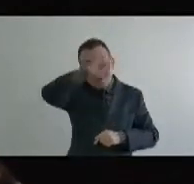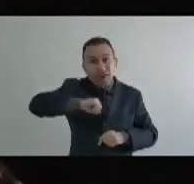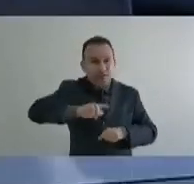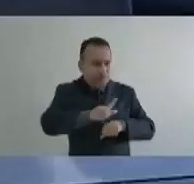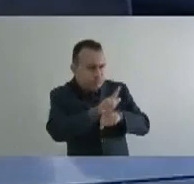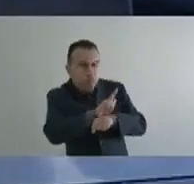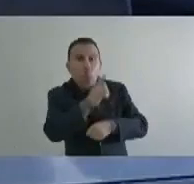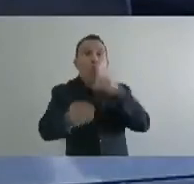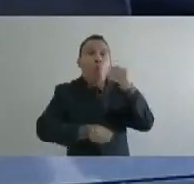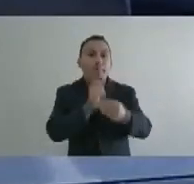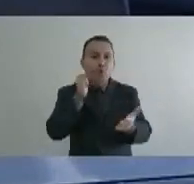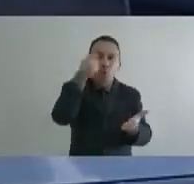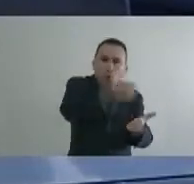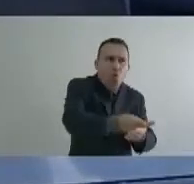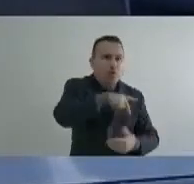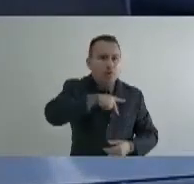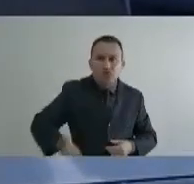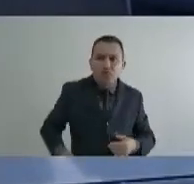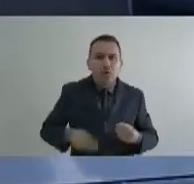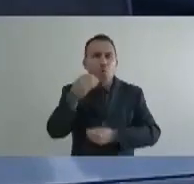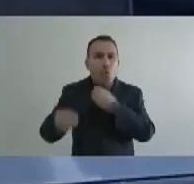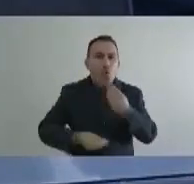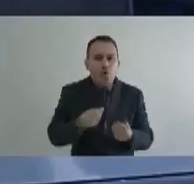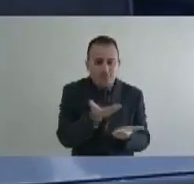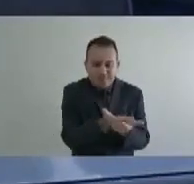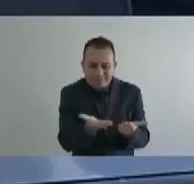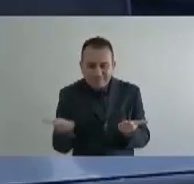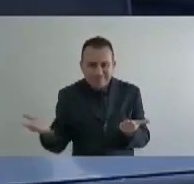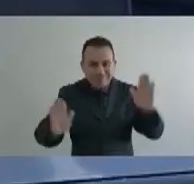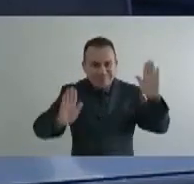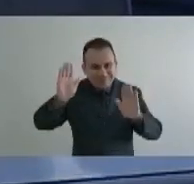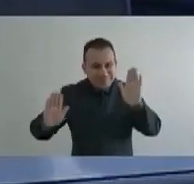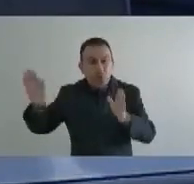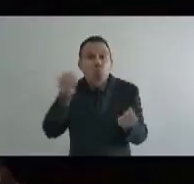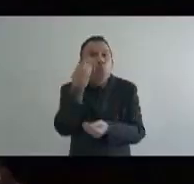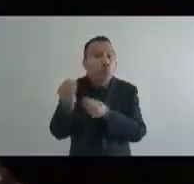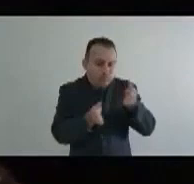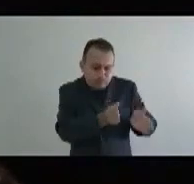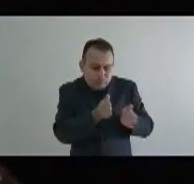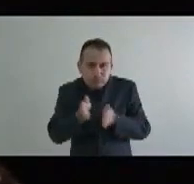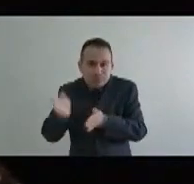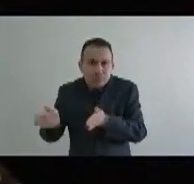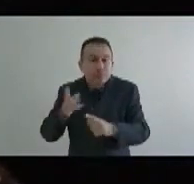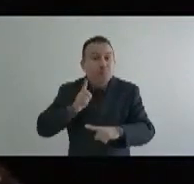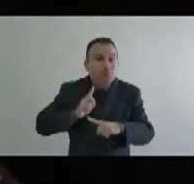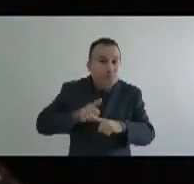que faz a compra pública? Como é que faz o processo licitatório? Porque são essas as questões que nós